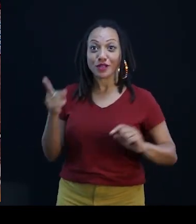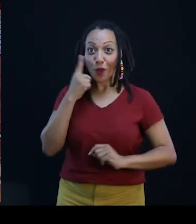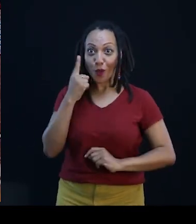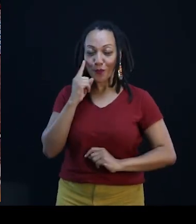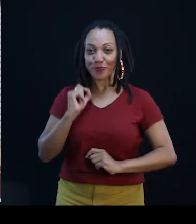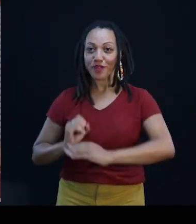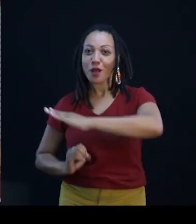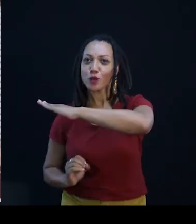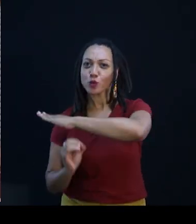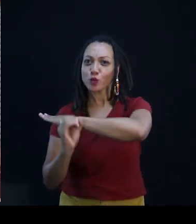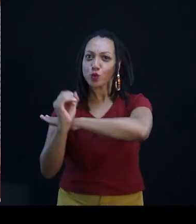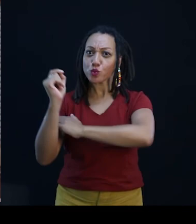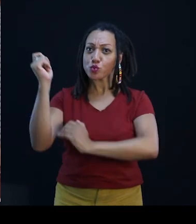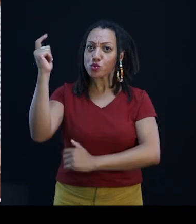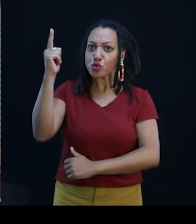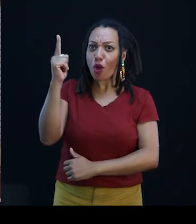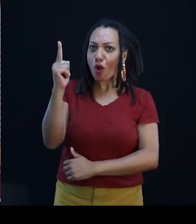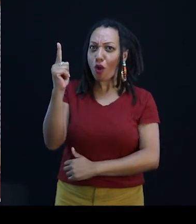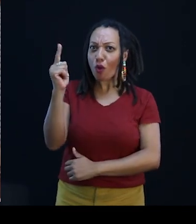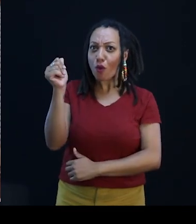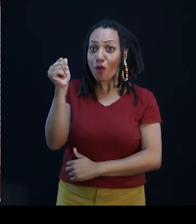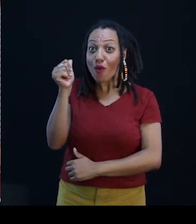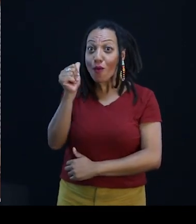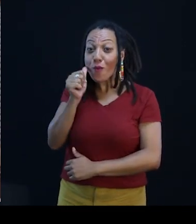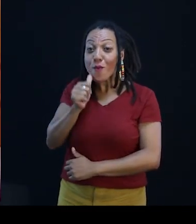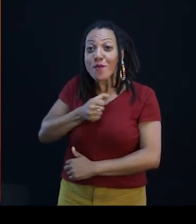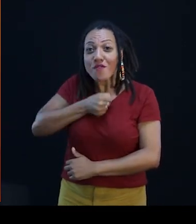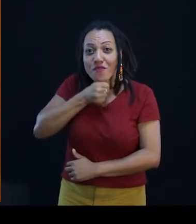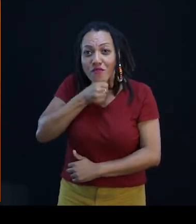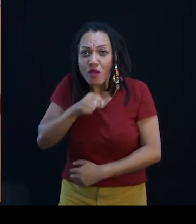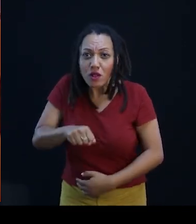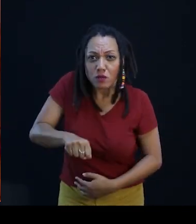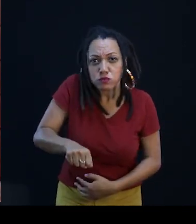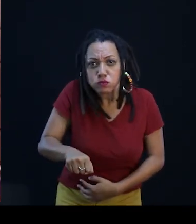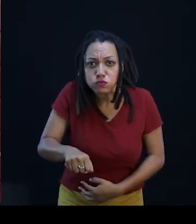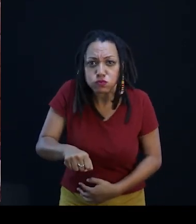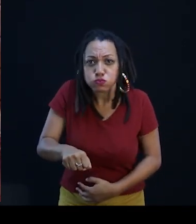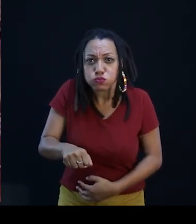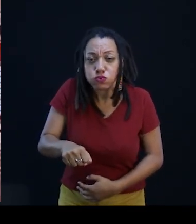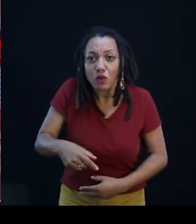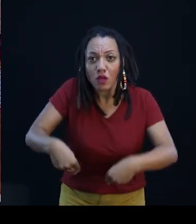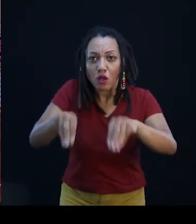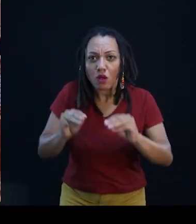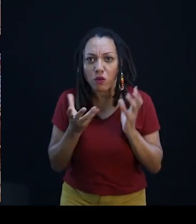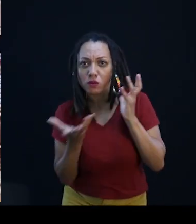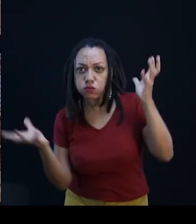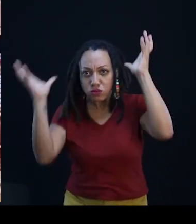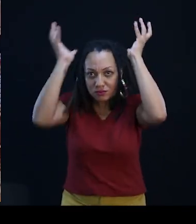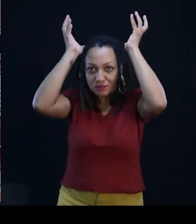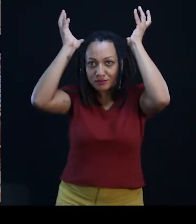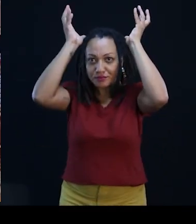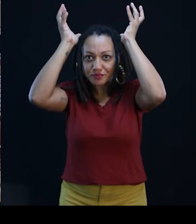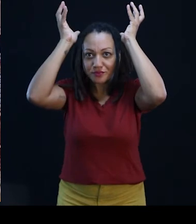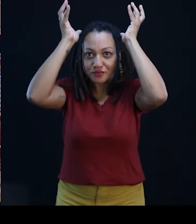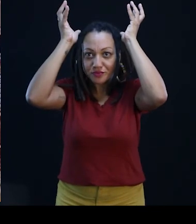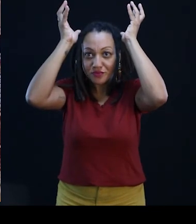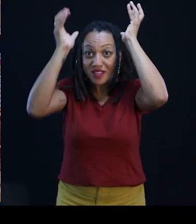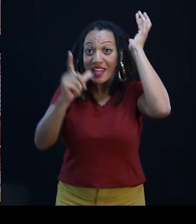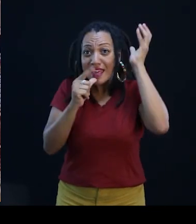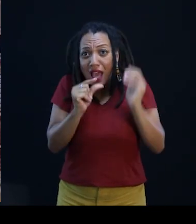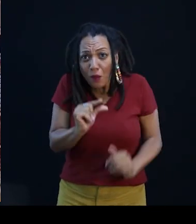vem nascendo ali, eu vi uma velhinha assim, com a trouxa desse tamanho e a